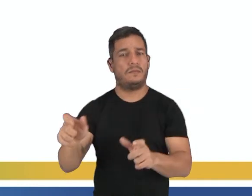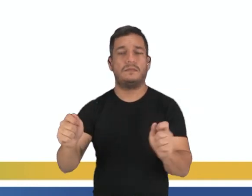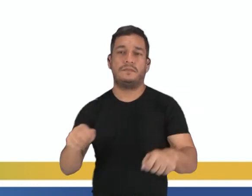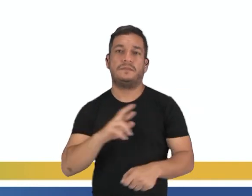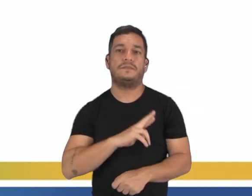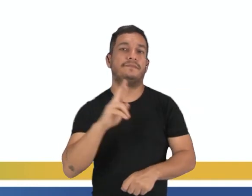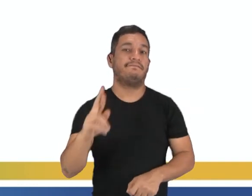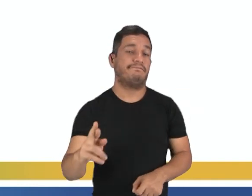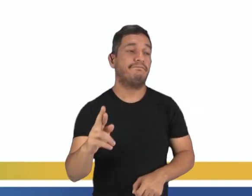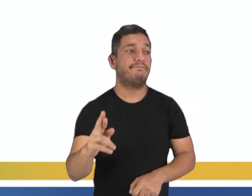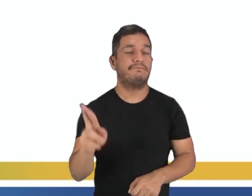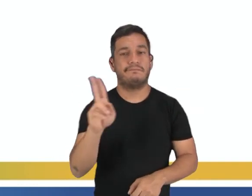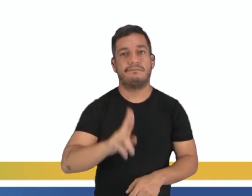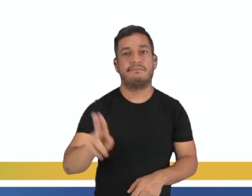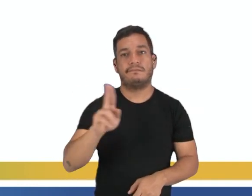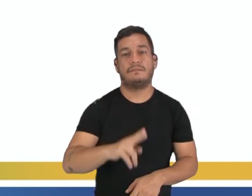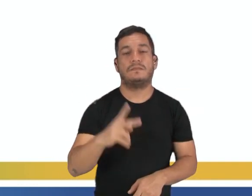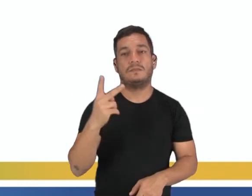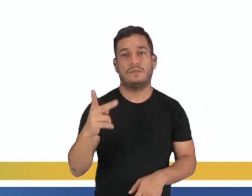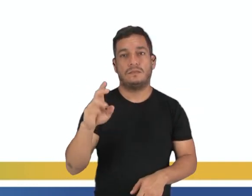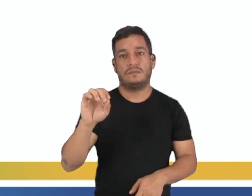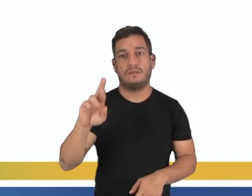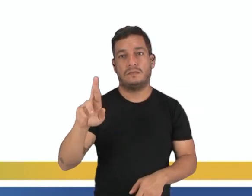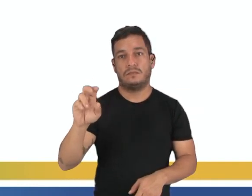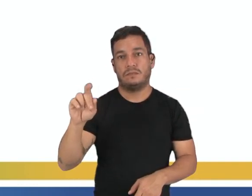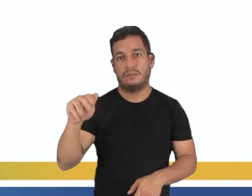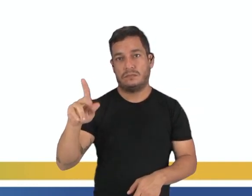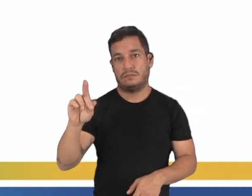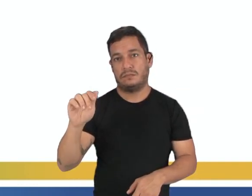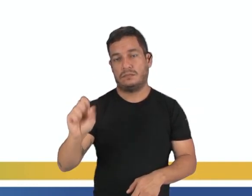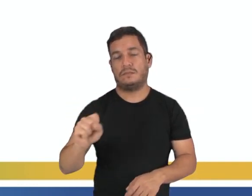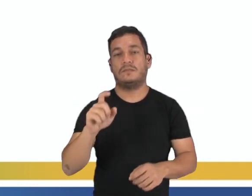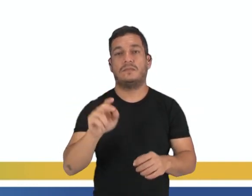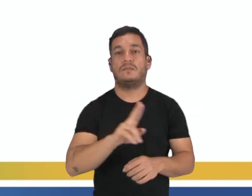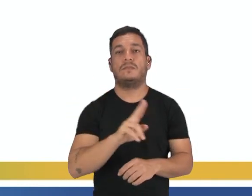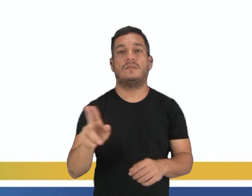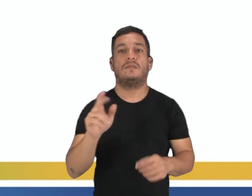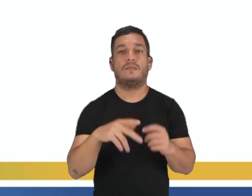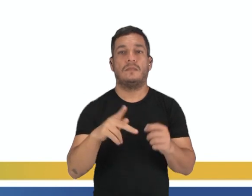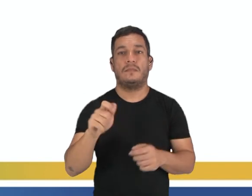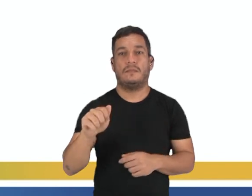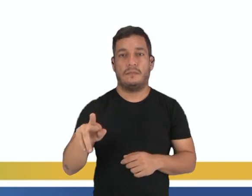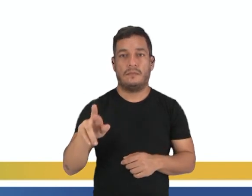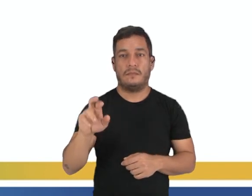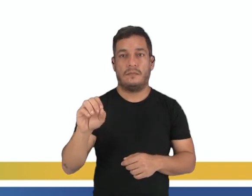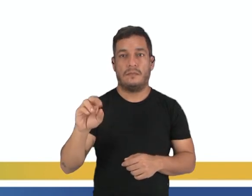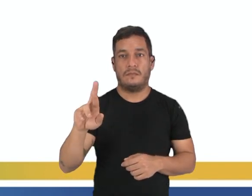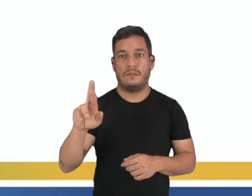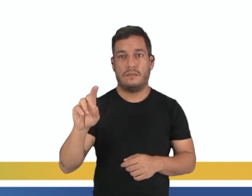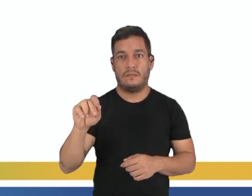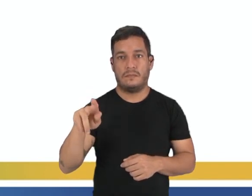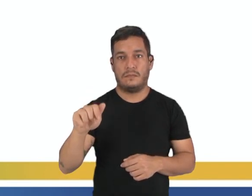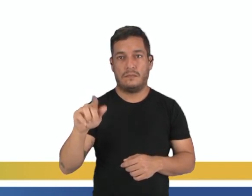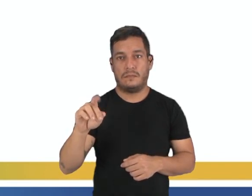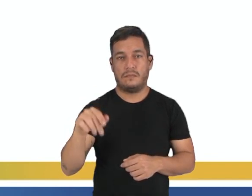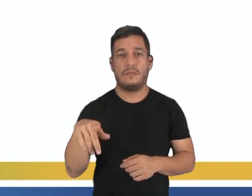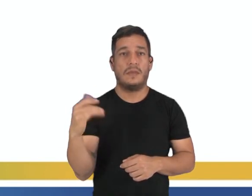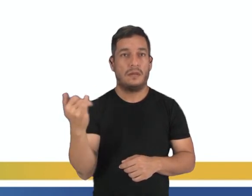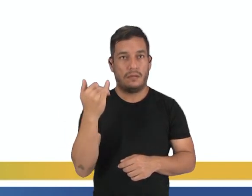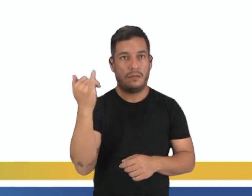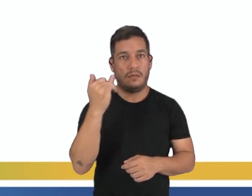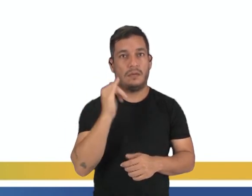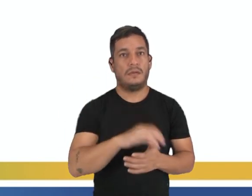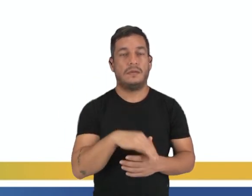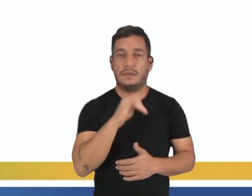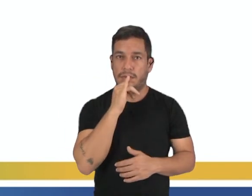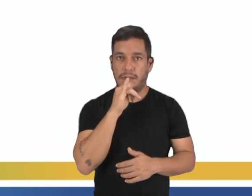representado no plano utilizando duas coordenadas. E essas coordenadas são chamadas de par ordenado. E a ordem ela é importante, certo?